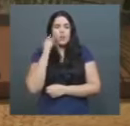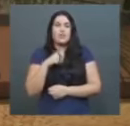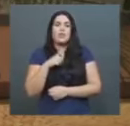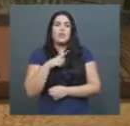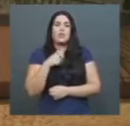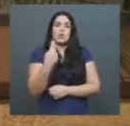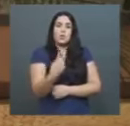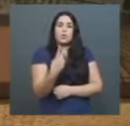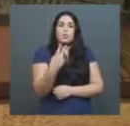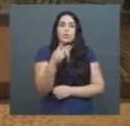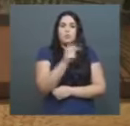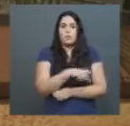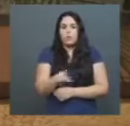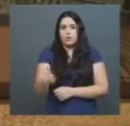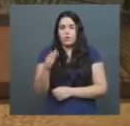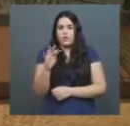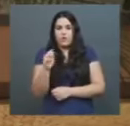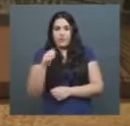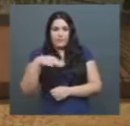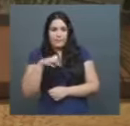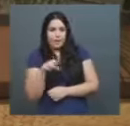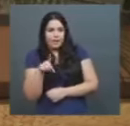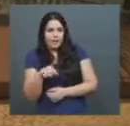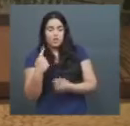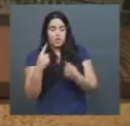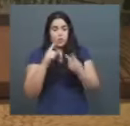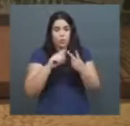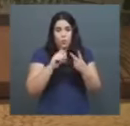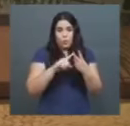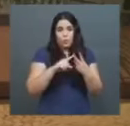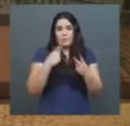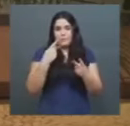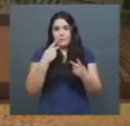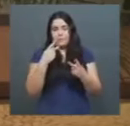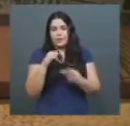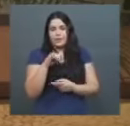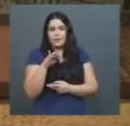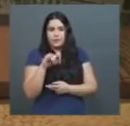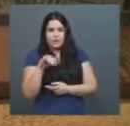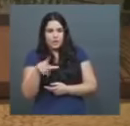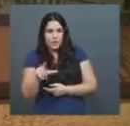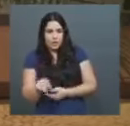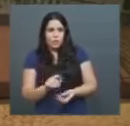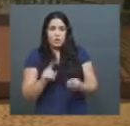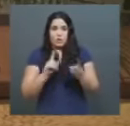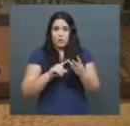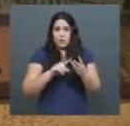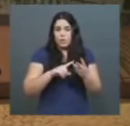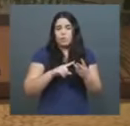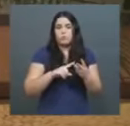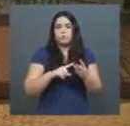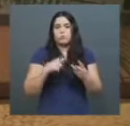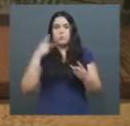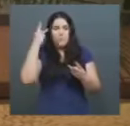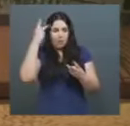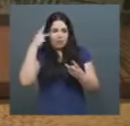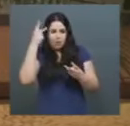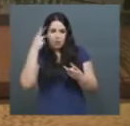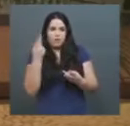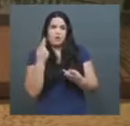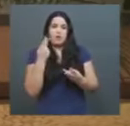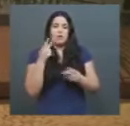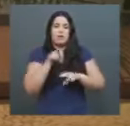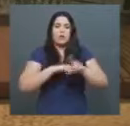de Medicina, um professor do Instituto de Psicologia e um psiquiatra do Hospital de Clínicas. O evento é gratuito, não é necessário